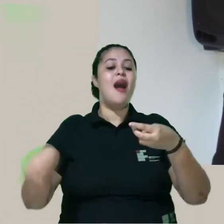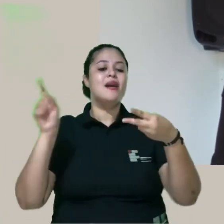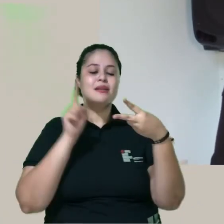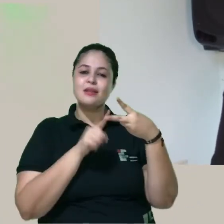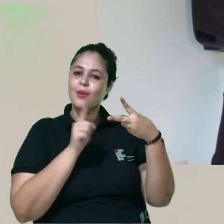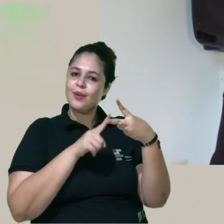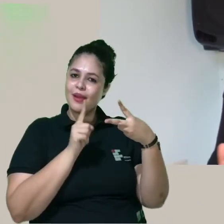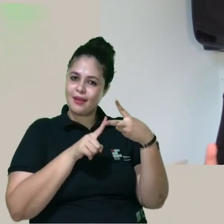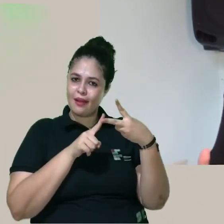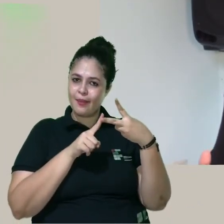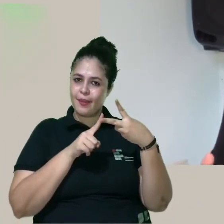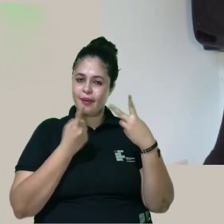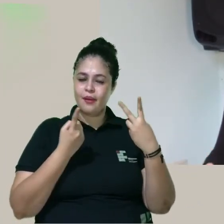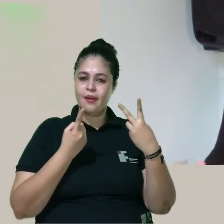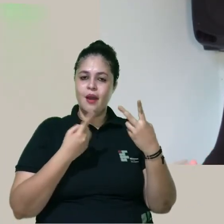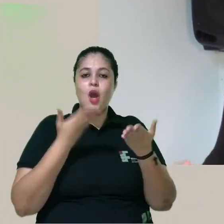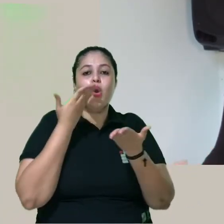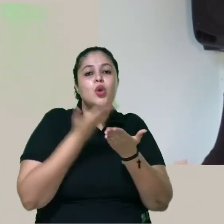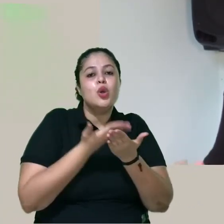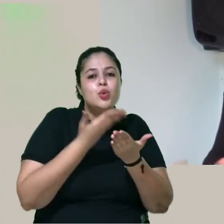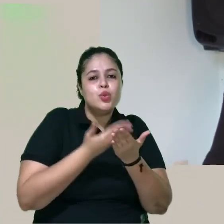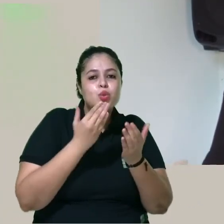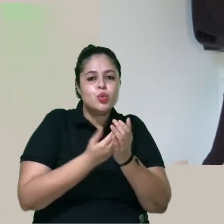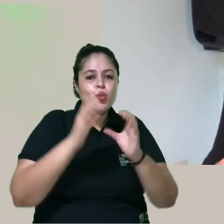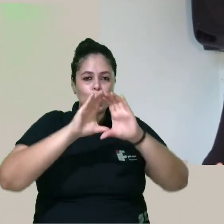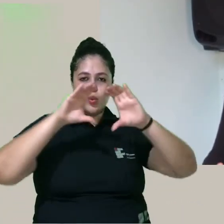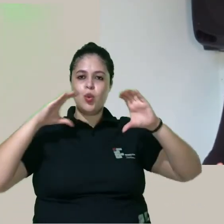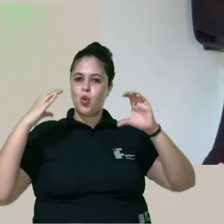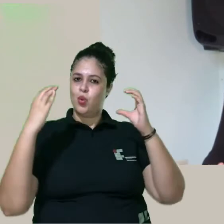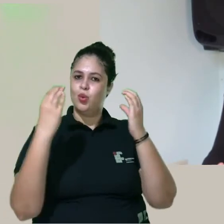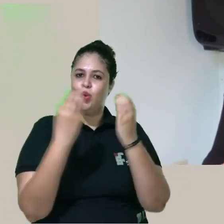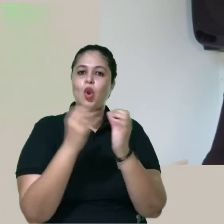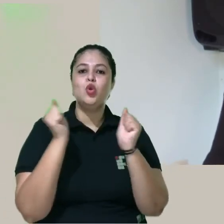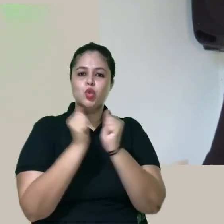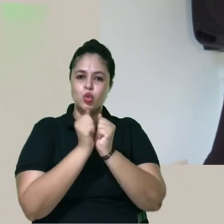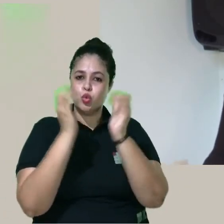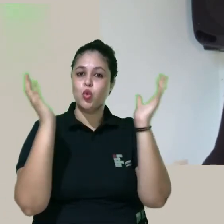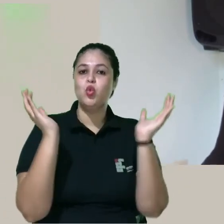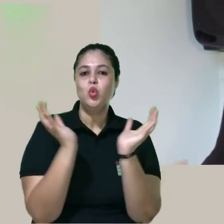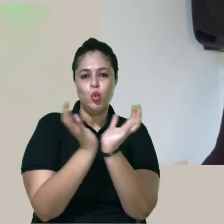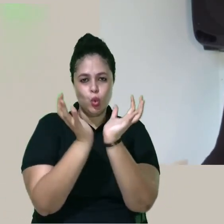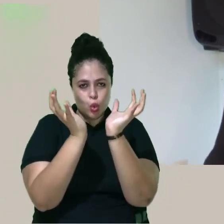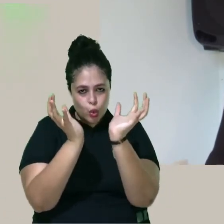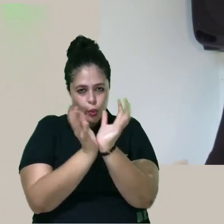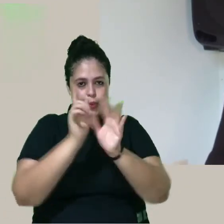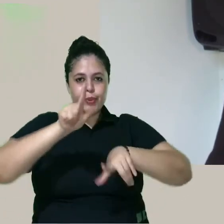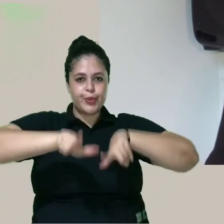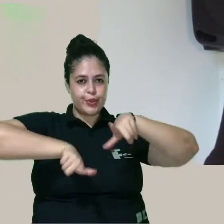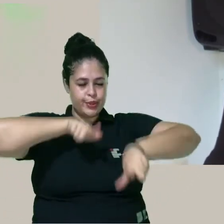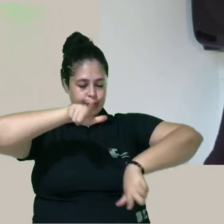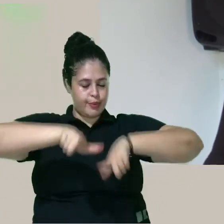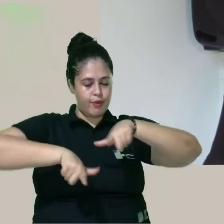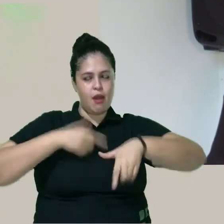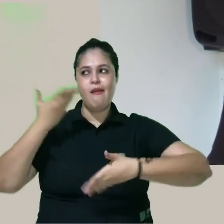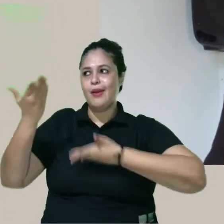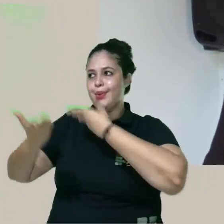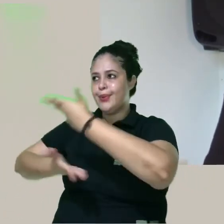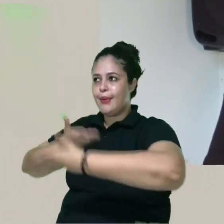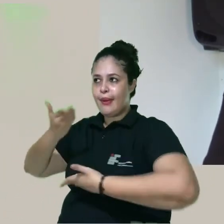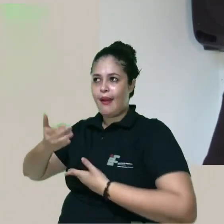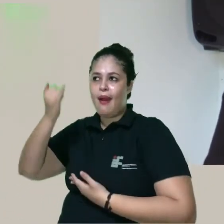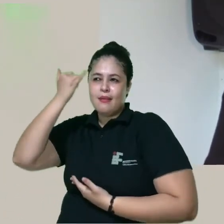segunda etapa é exatamente o estudo coletivo, onde o grupo de trabalho vai